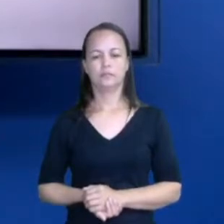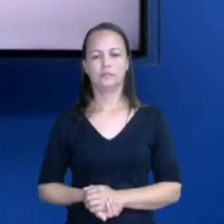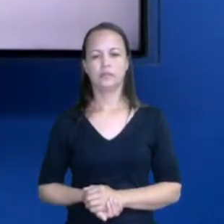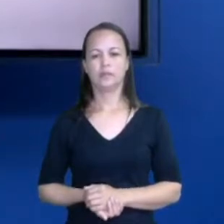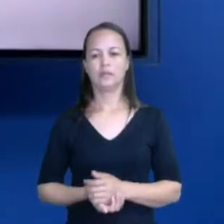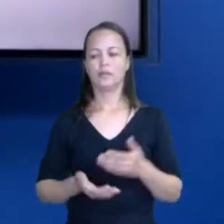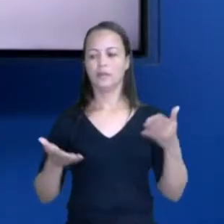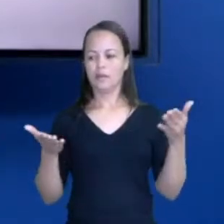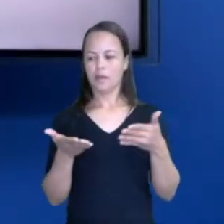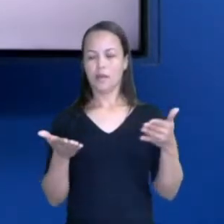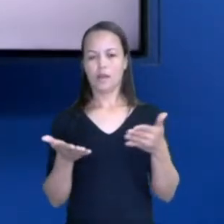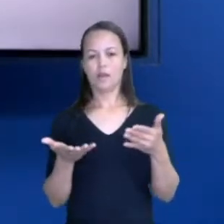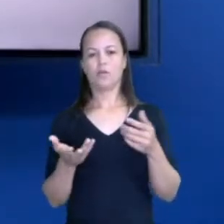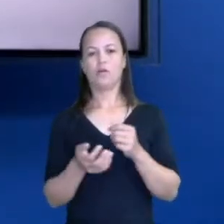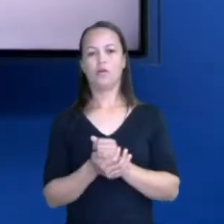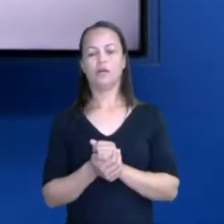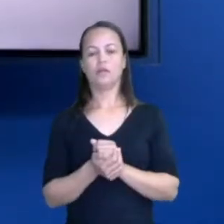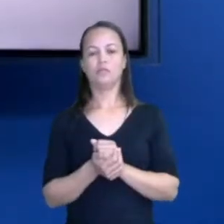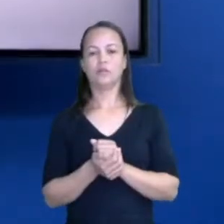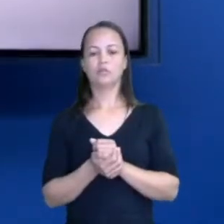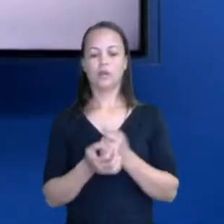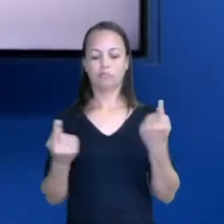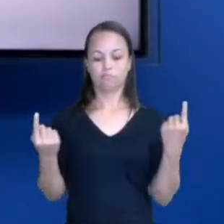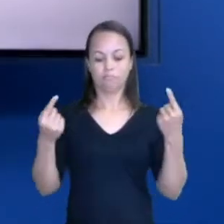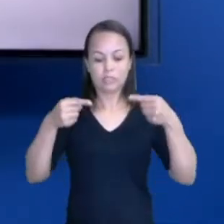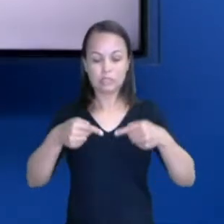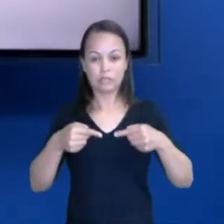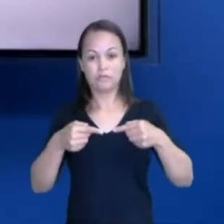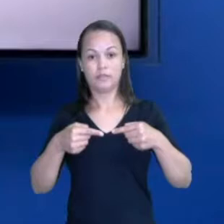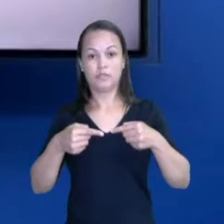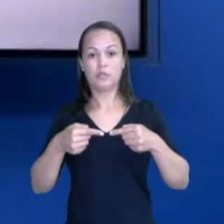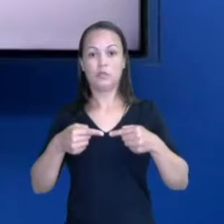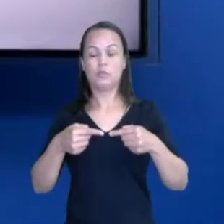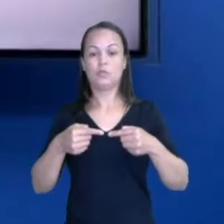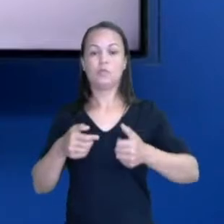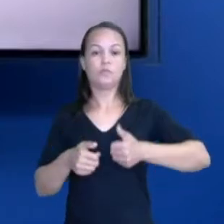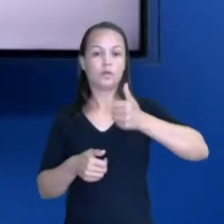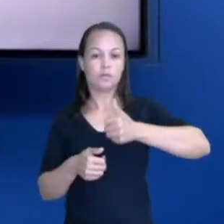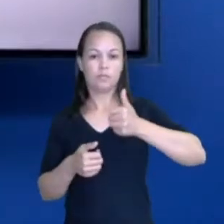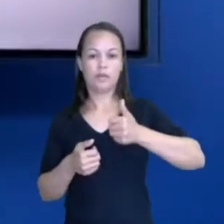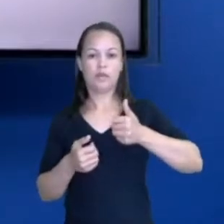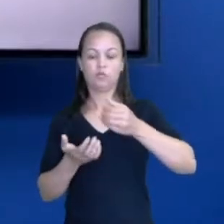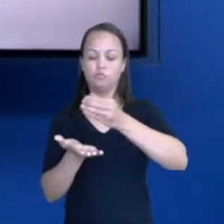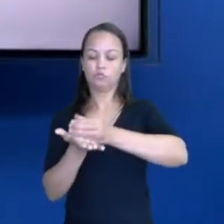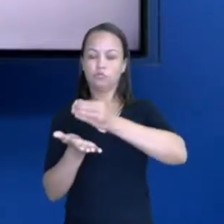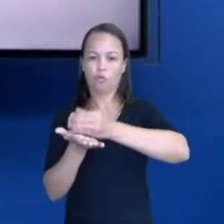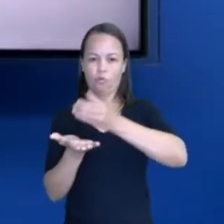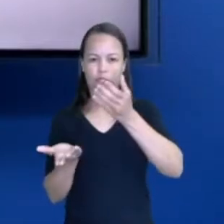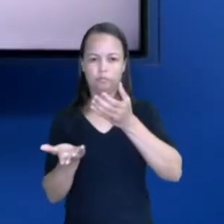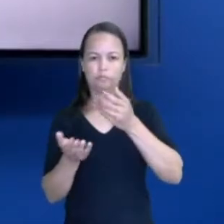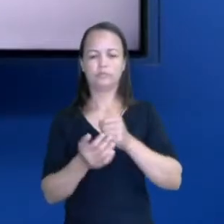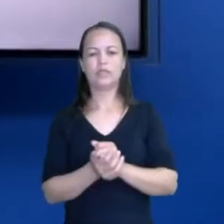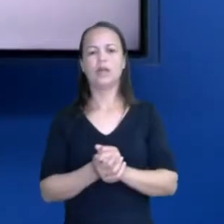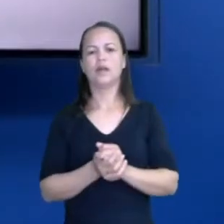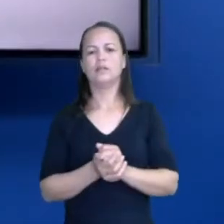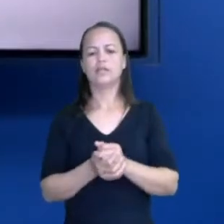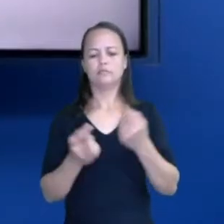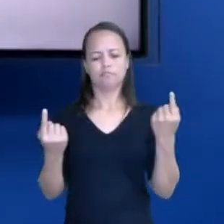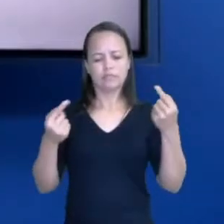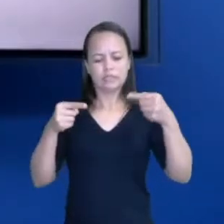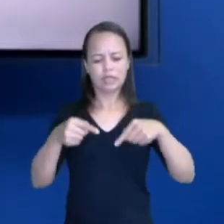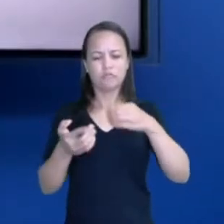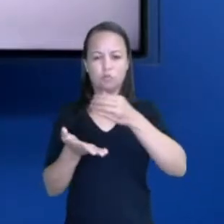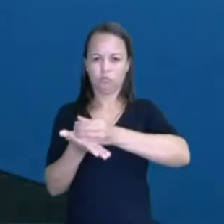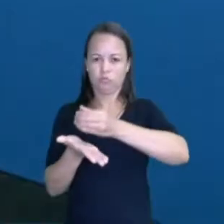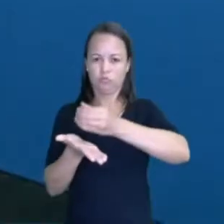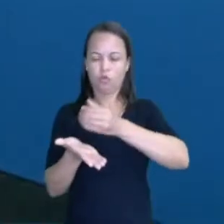Vamos agora para o nosso primeiro desafio, que é o desafio dos copos. Nesse desafio dos copos, a gente